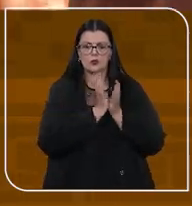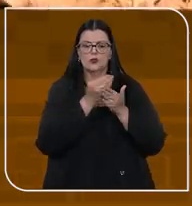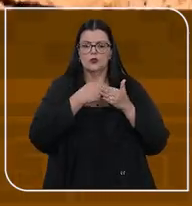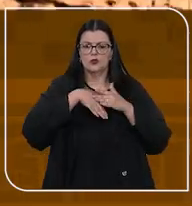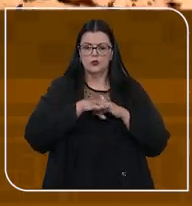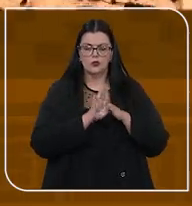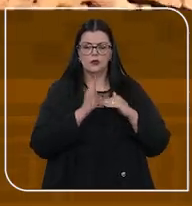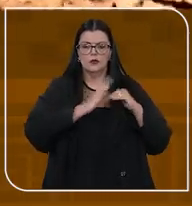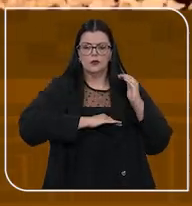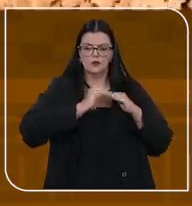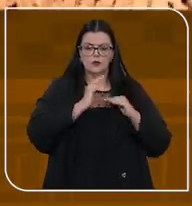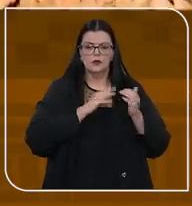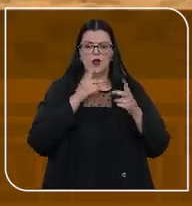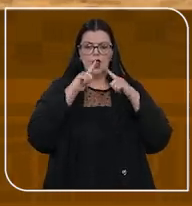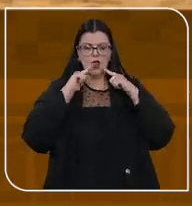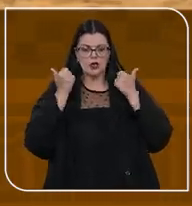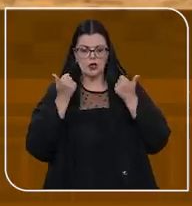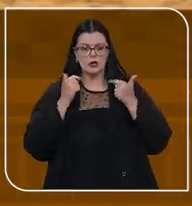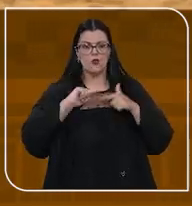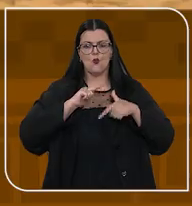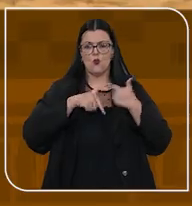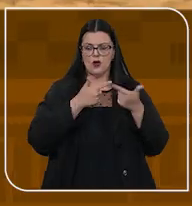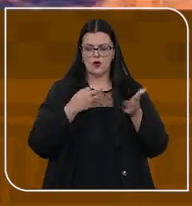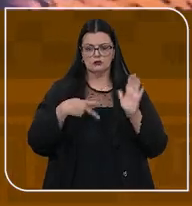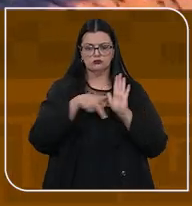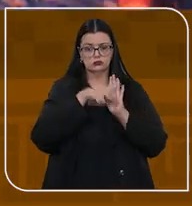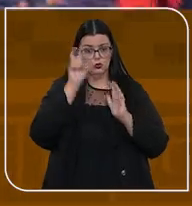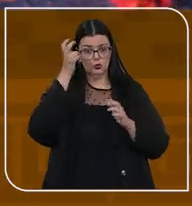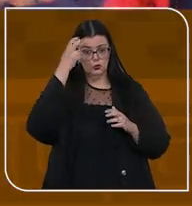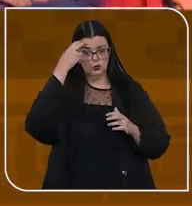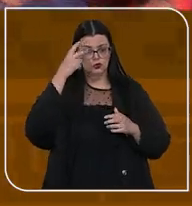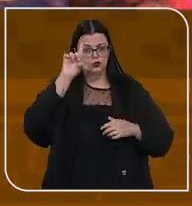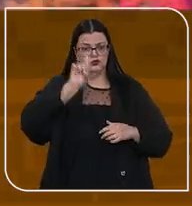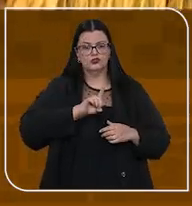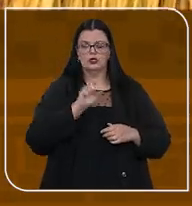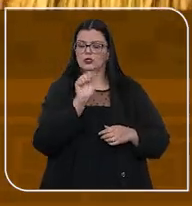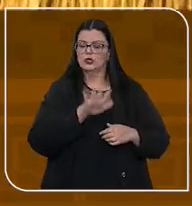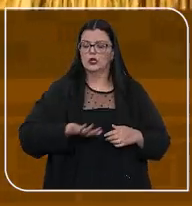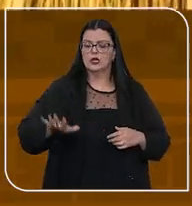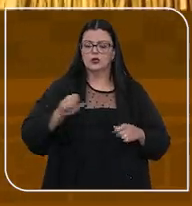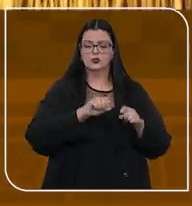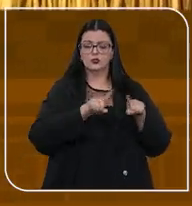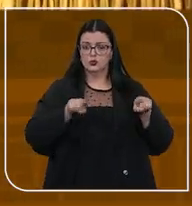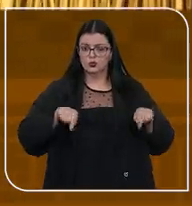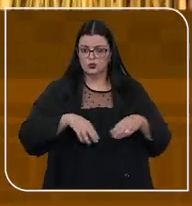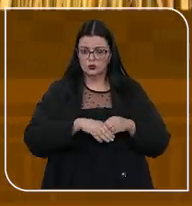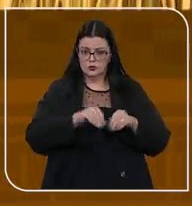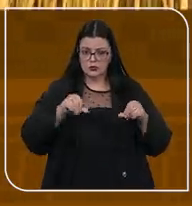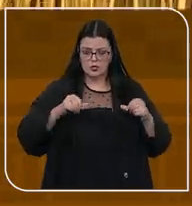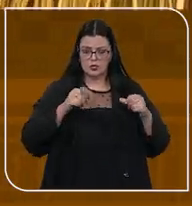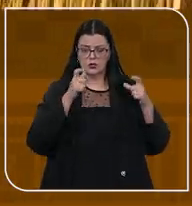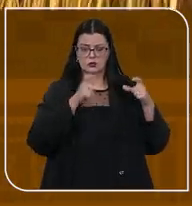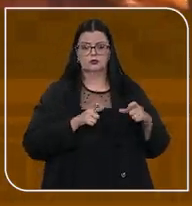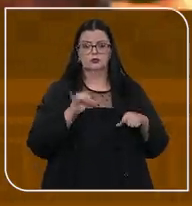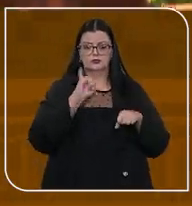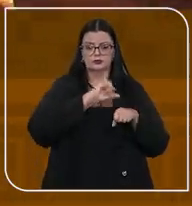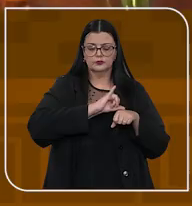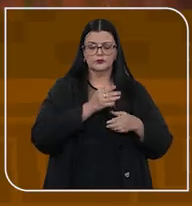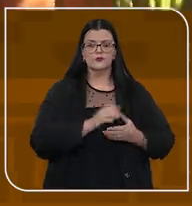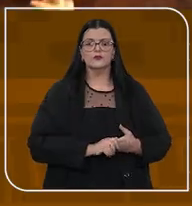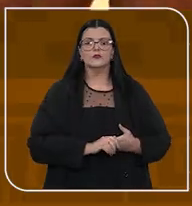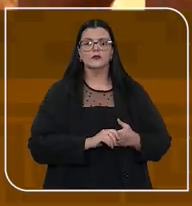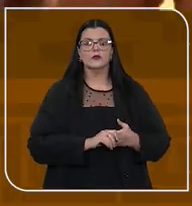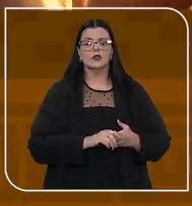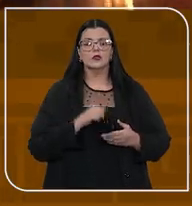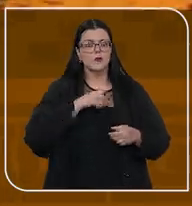os costumes, as línguas, as crenças e tradições e os direitos originários sobre as terras que tradicionalmente ocupam, cabendo